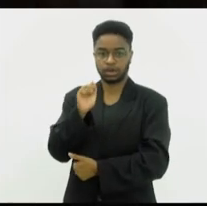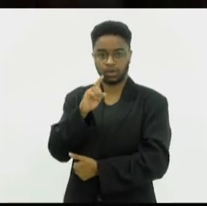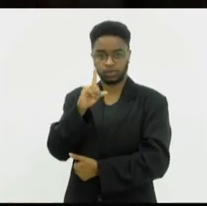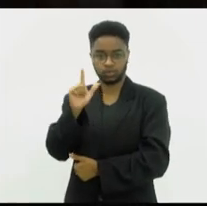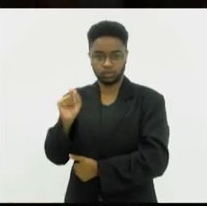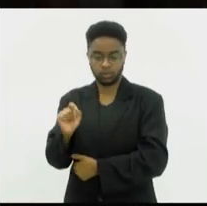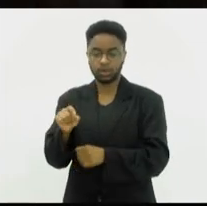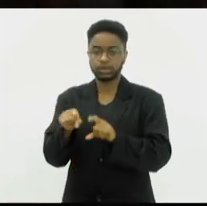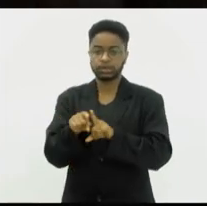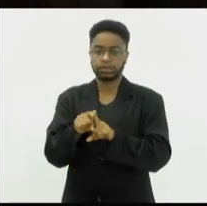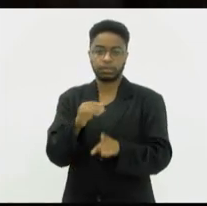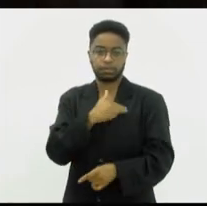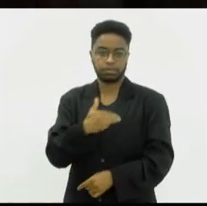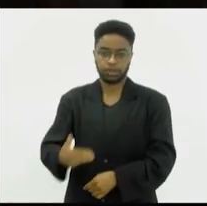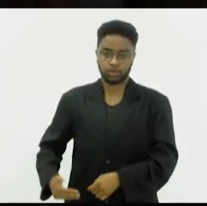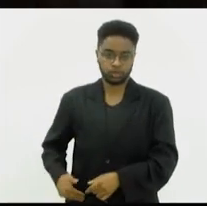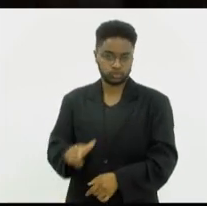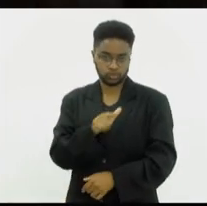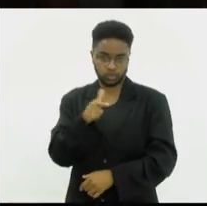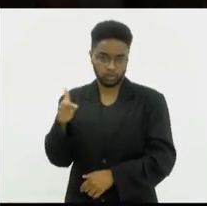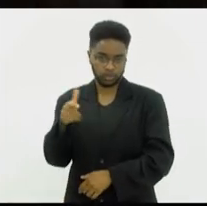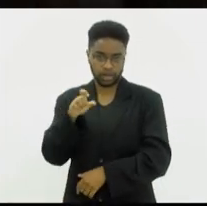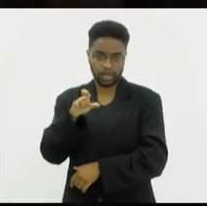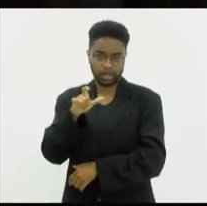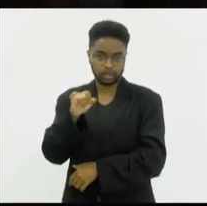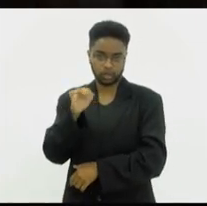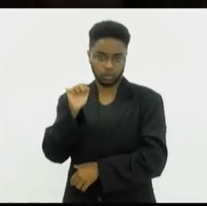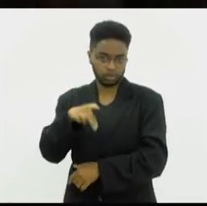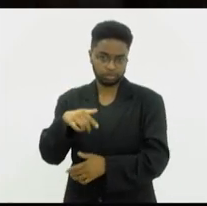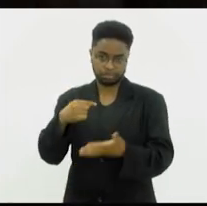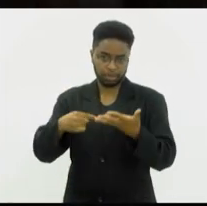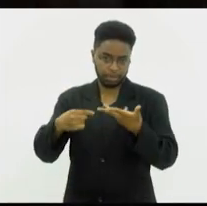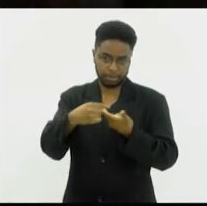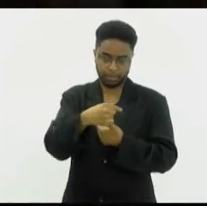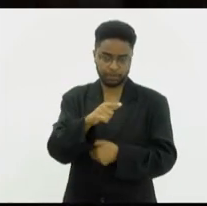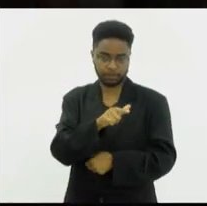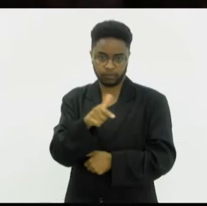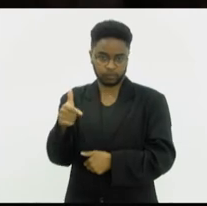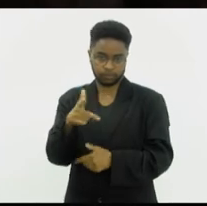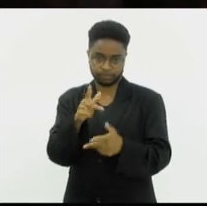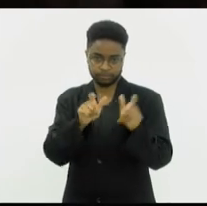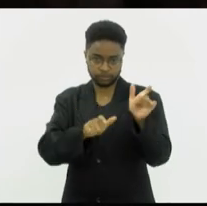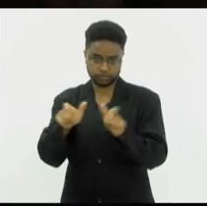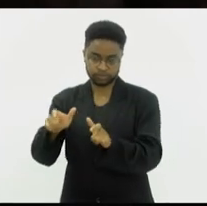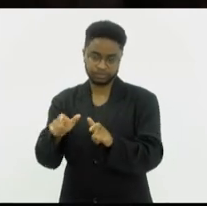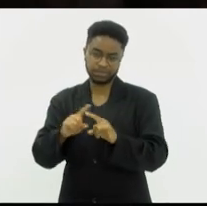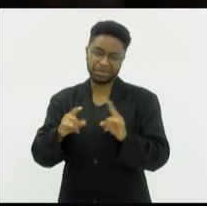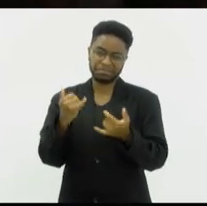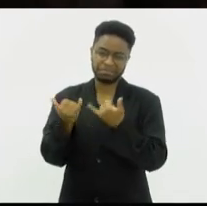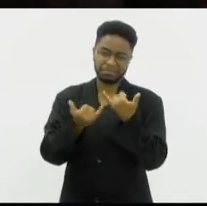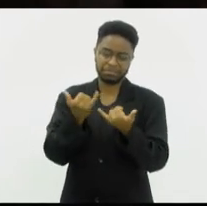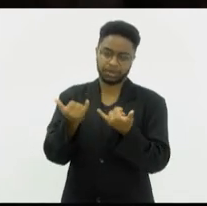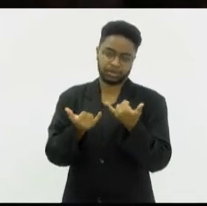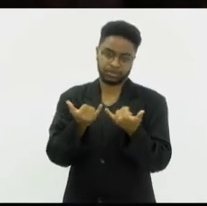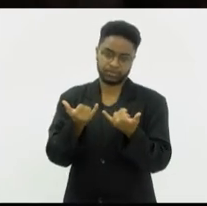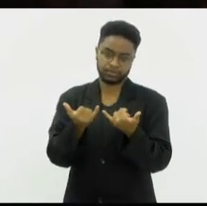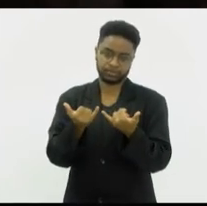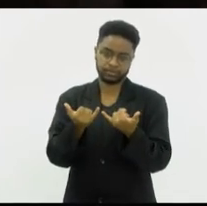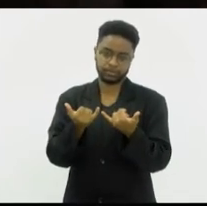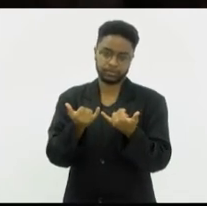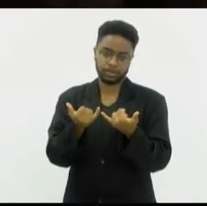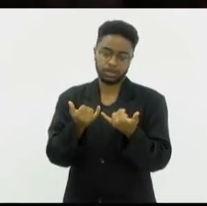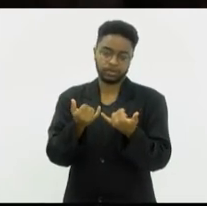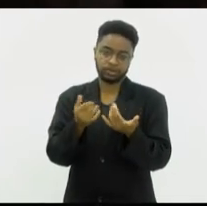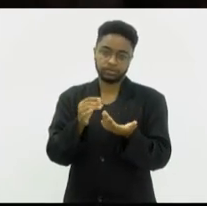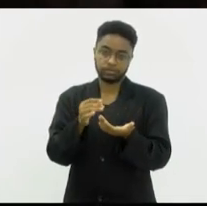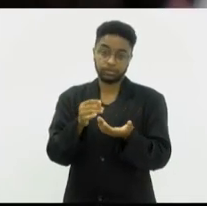ministro Wellington, em fulano e beltrano. Aquilo foi uma brincadeirinha, aquilo não foi uma